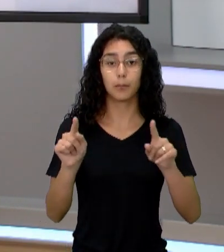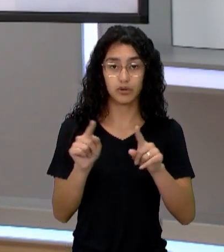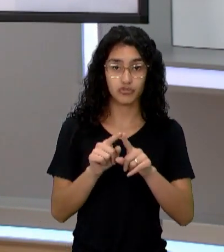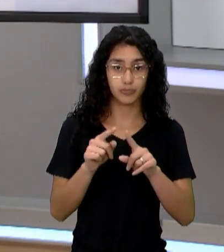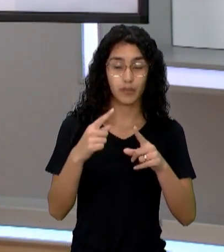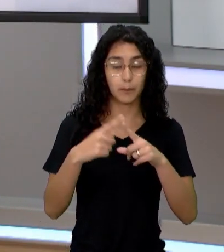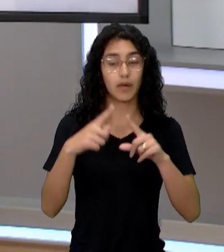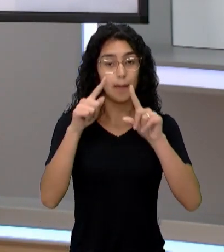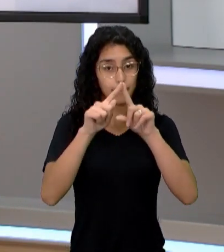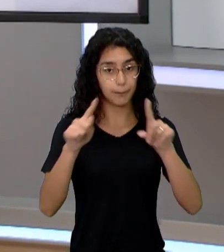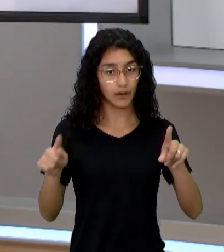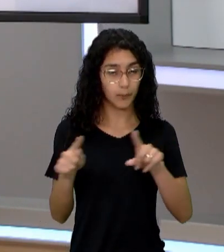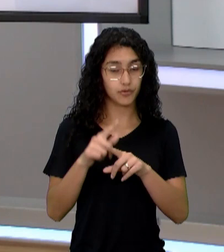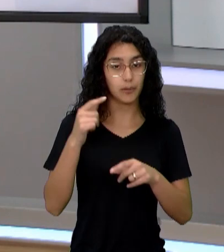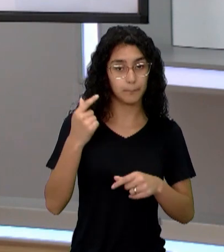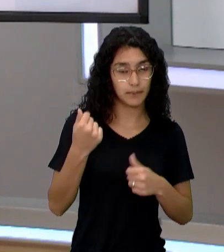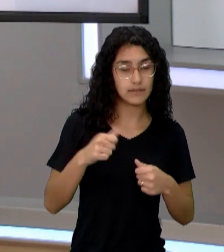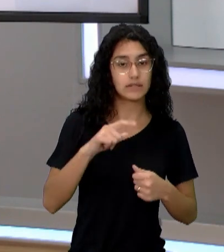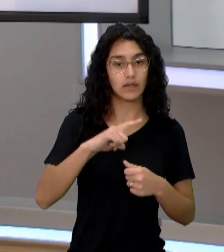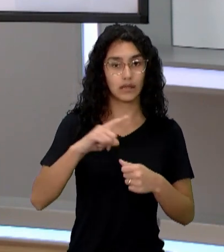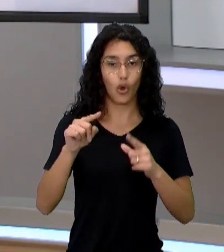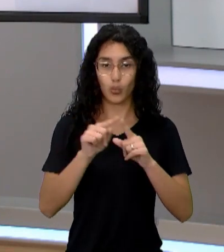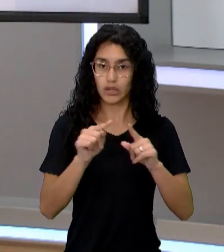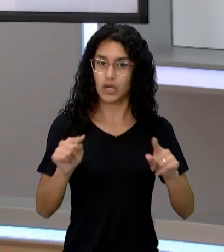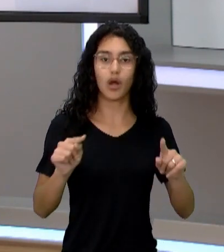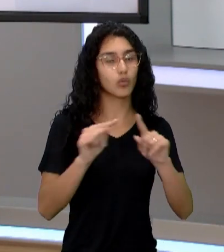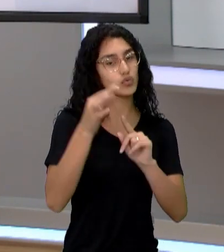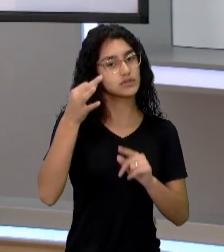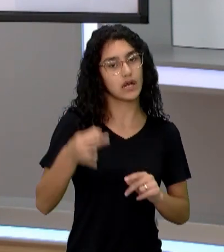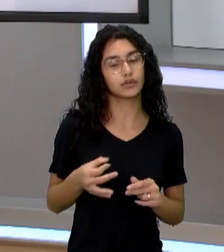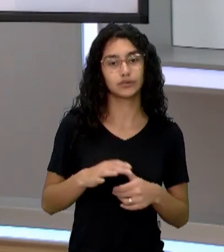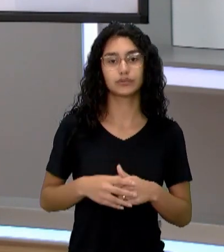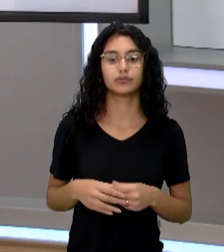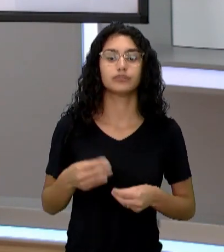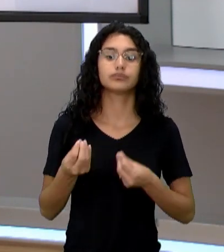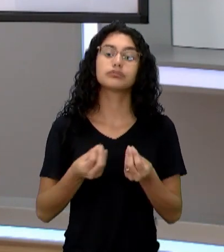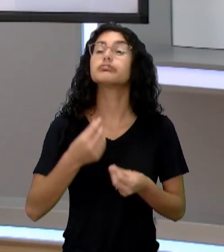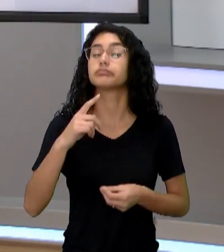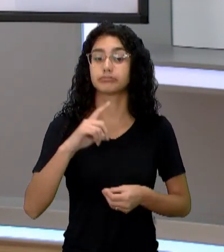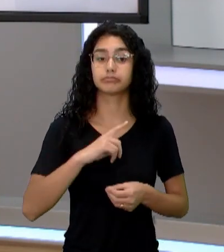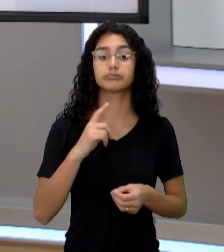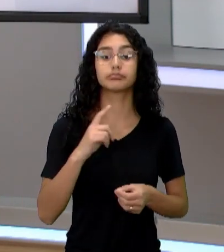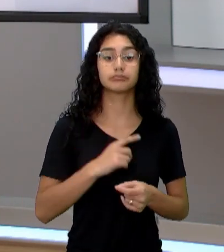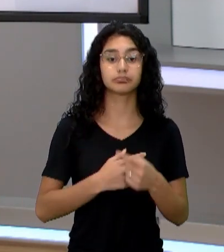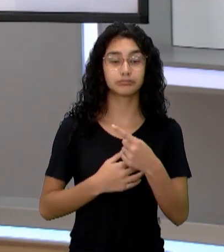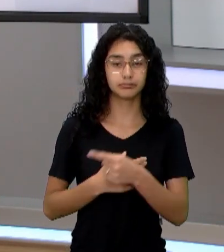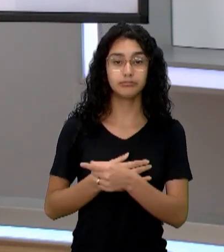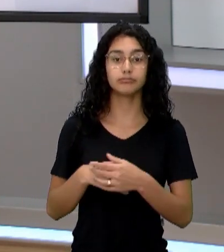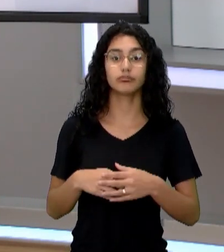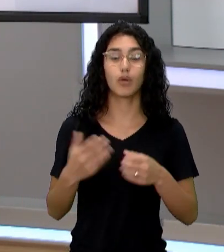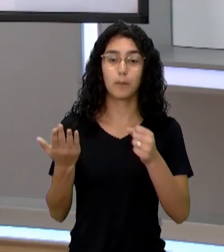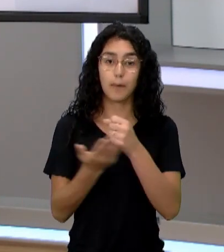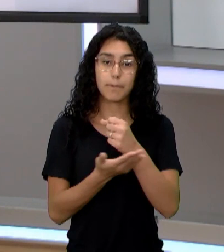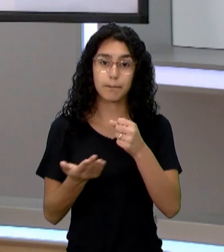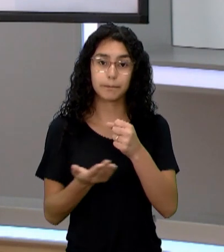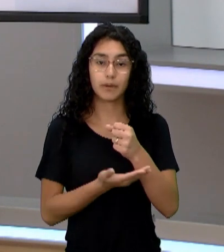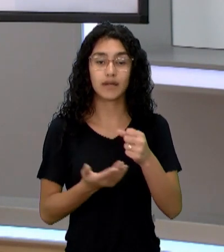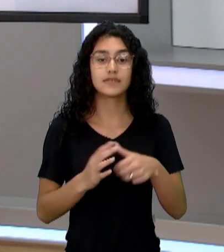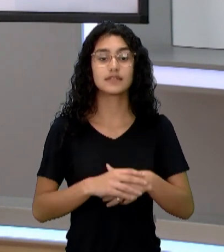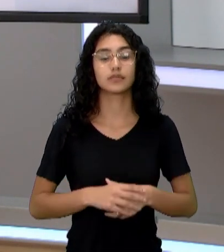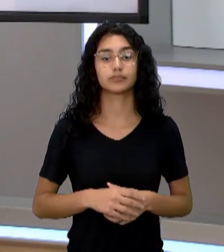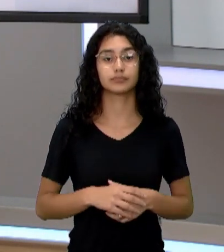pirâmide precisa ter os lados triangulares, tá bom? Como nesse caso aí, nós tivemos aí um prisma aí, né, de base